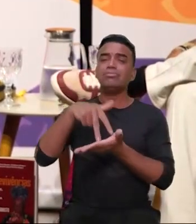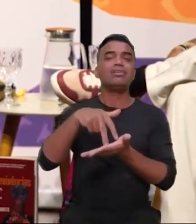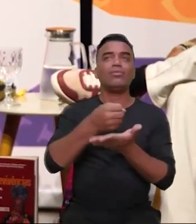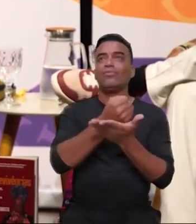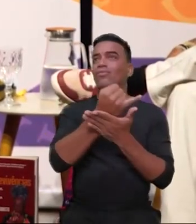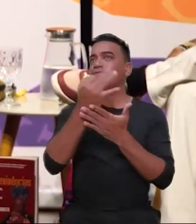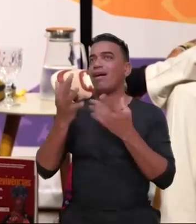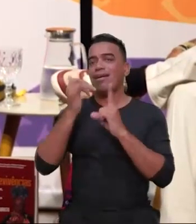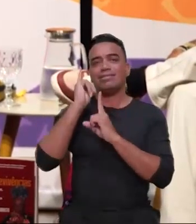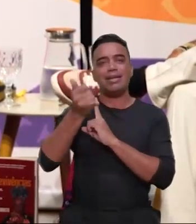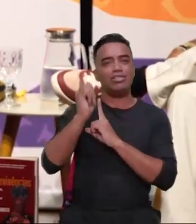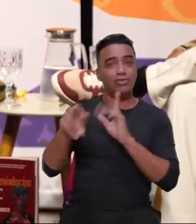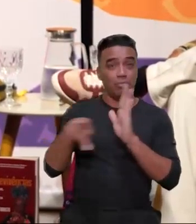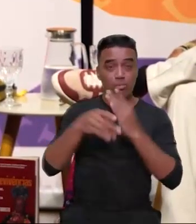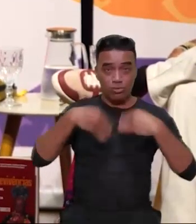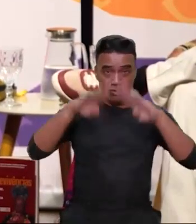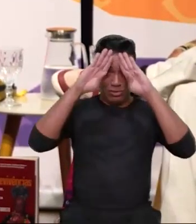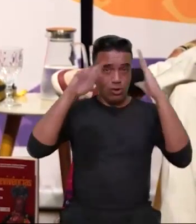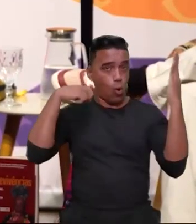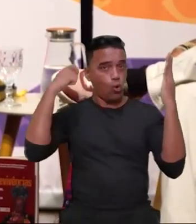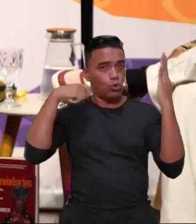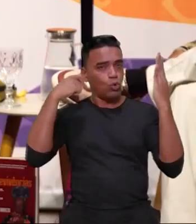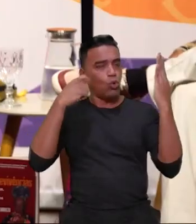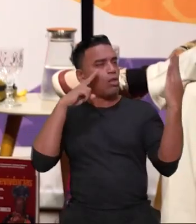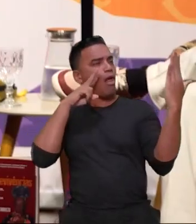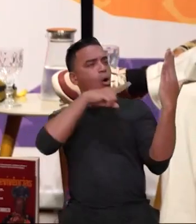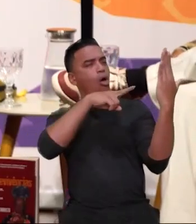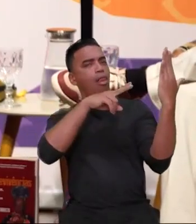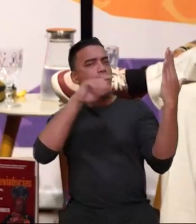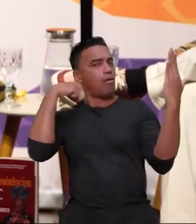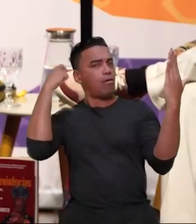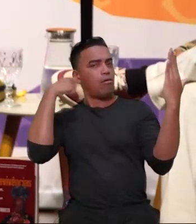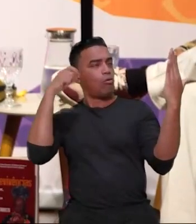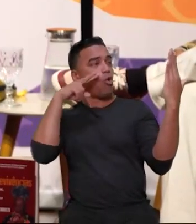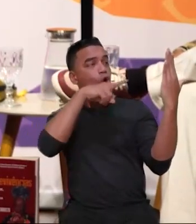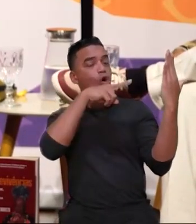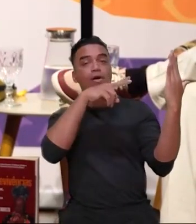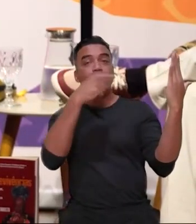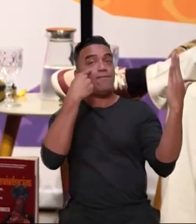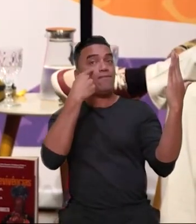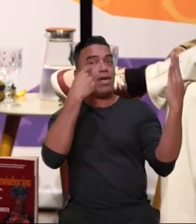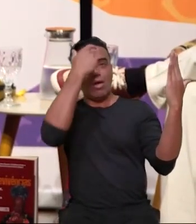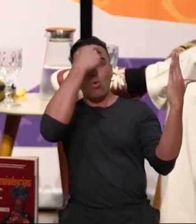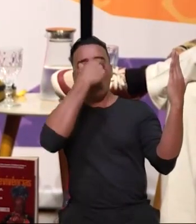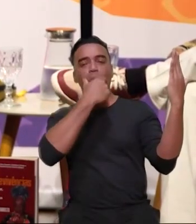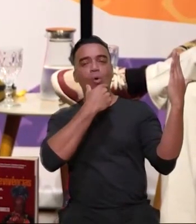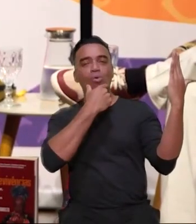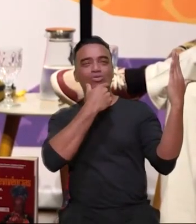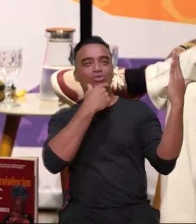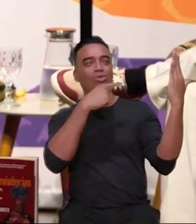narrativas que tem sobre Oxum, Oxum, quando se contempla no espelho, além dela ver o próprio